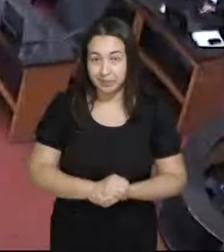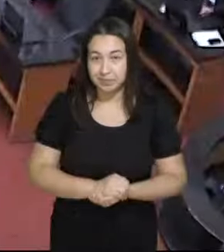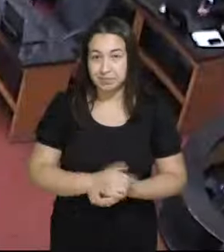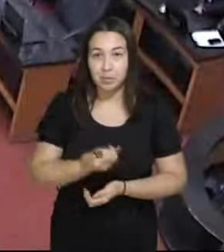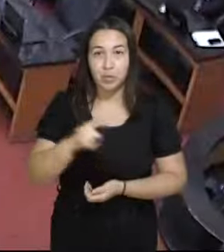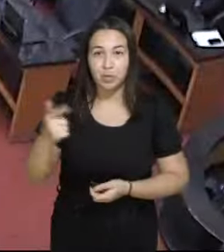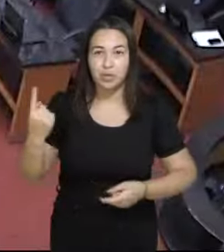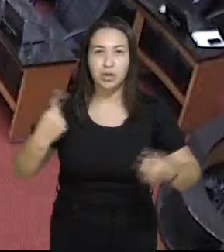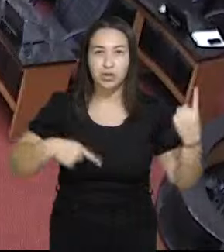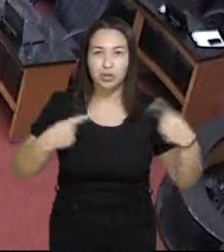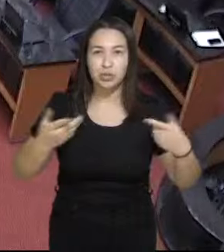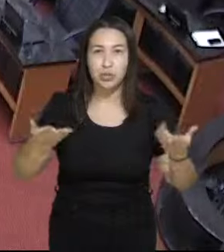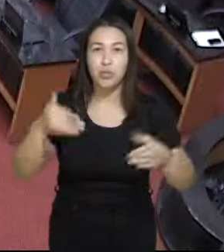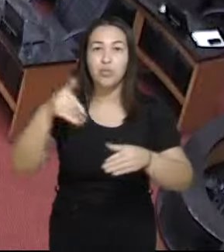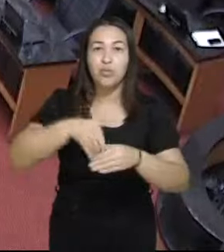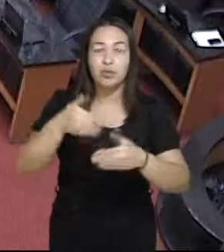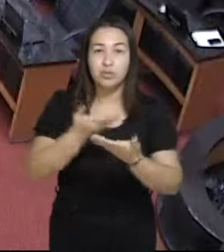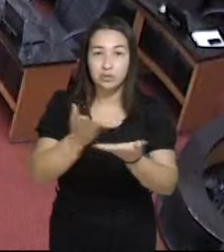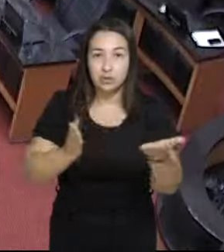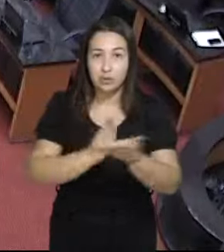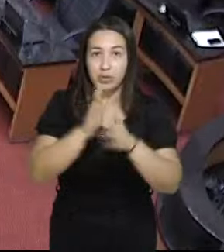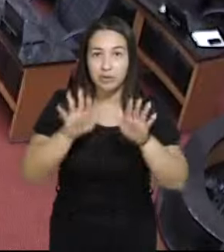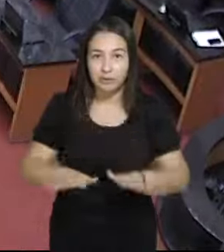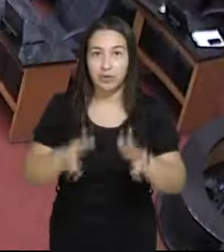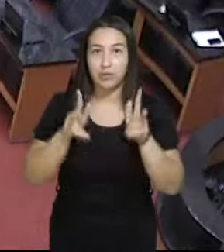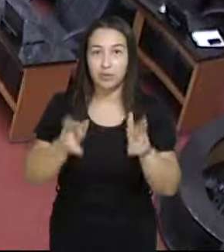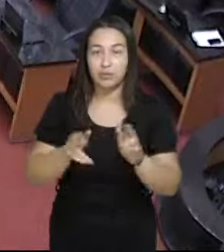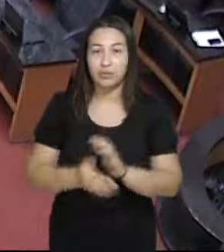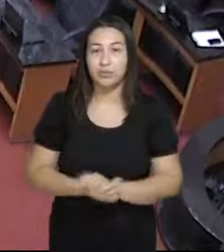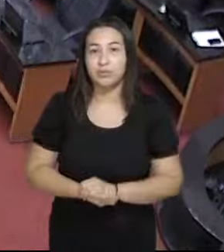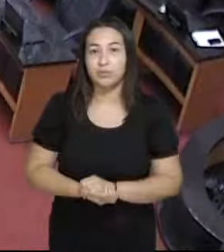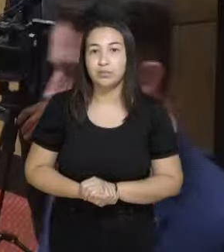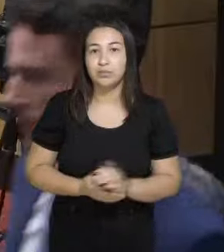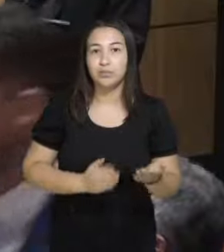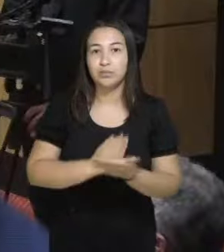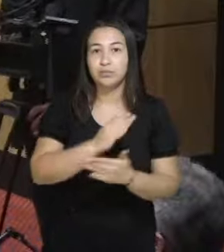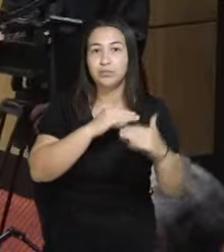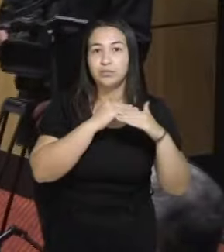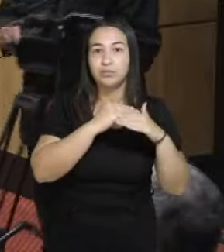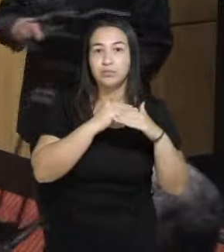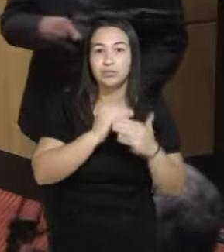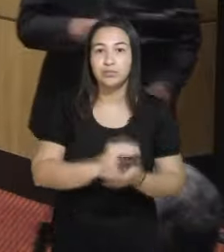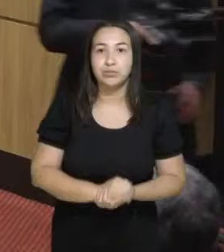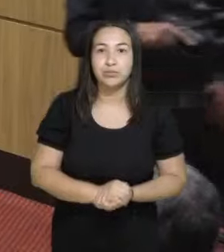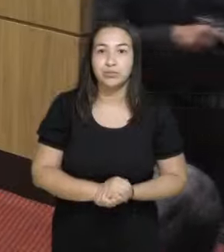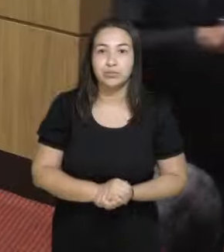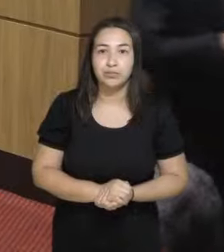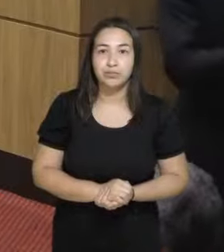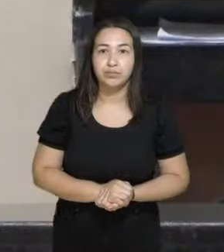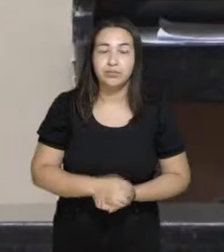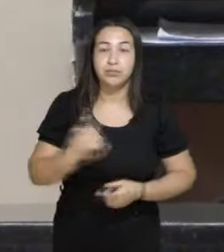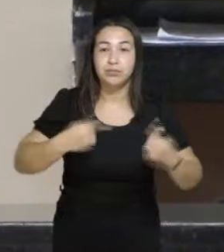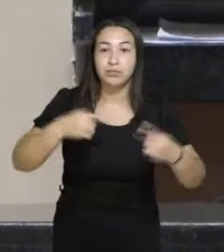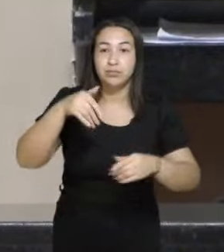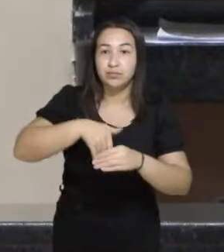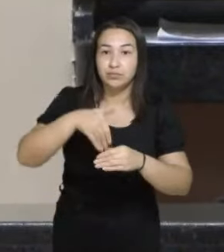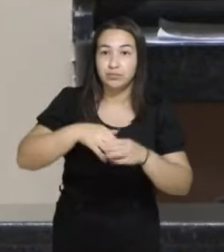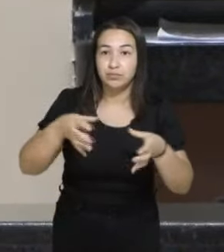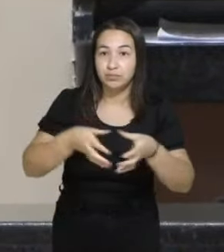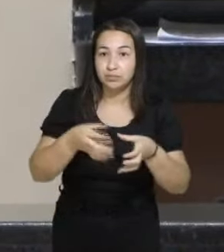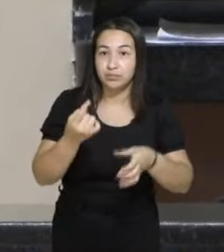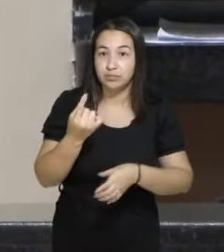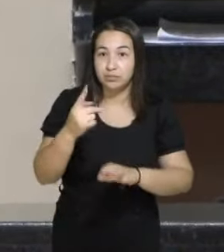queira discutir em votação, deputados que aprovam, permaneçam como se encontram. Aprovado por unanimidade. Discussão e votação em turno